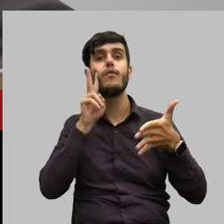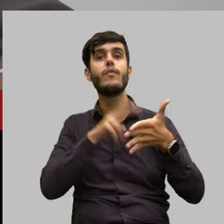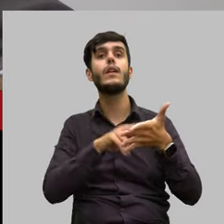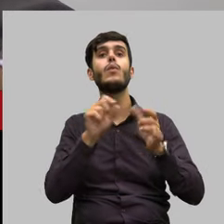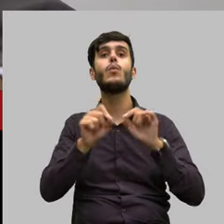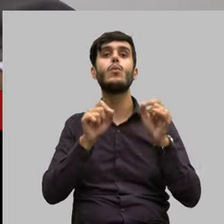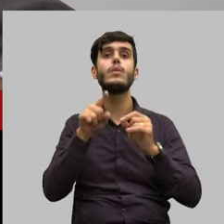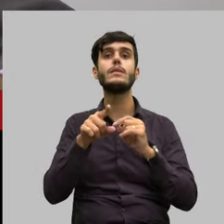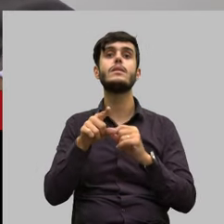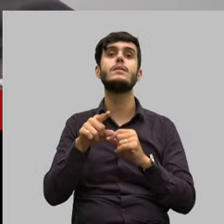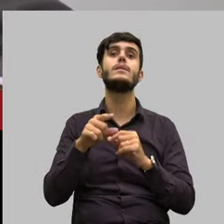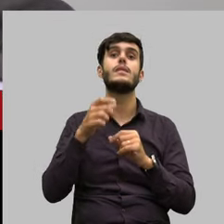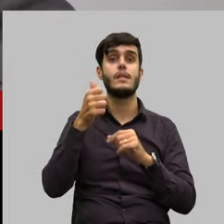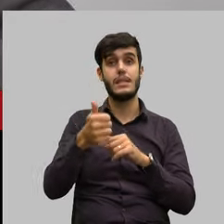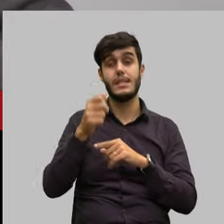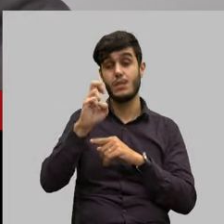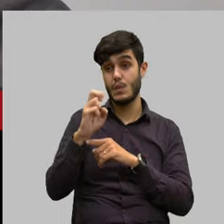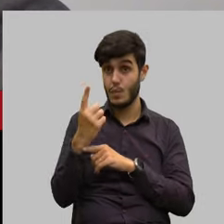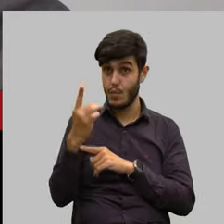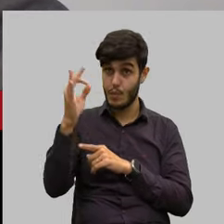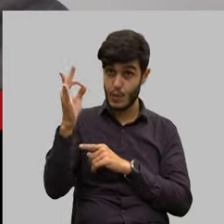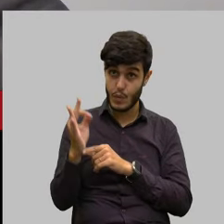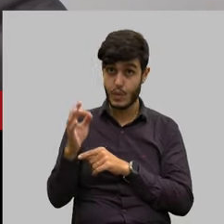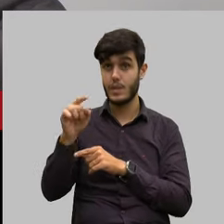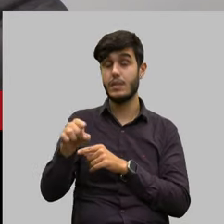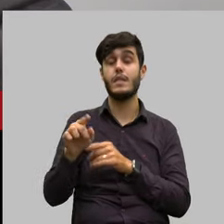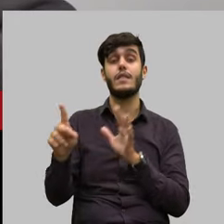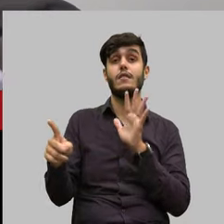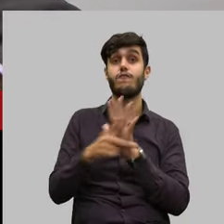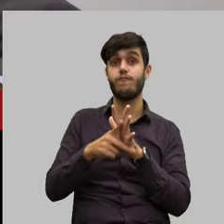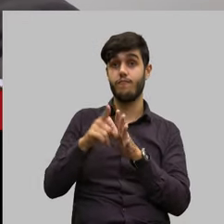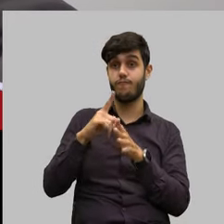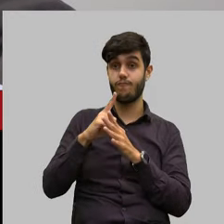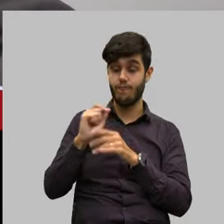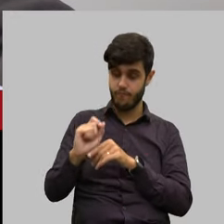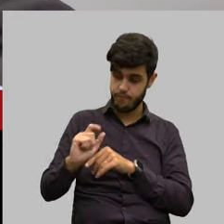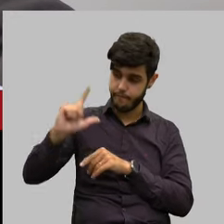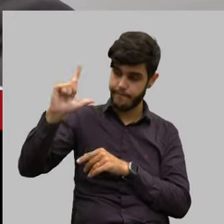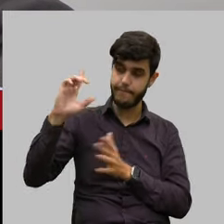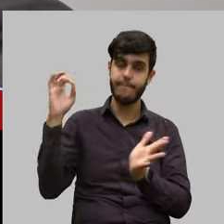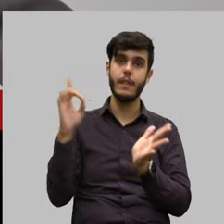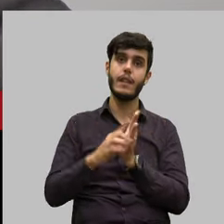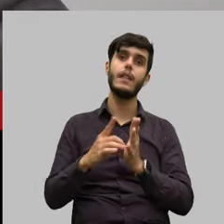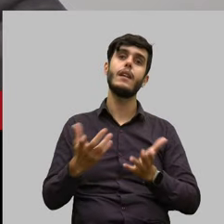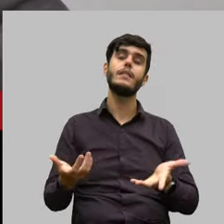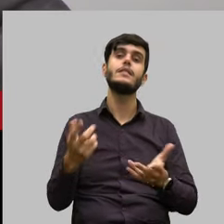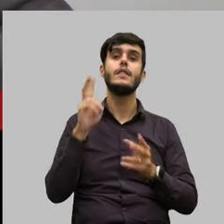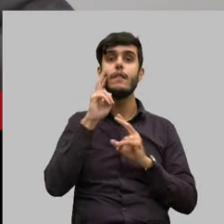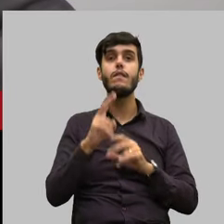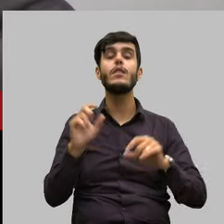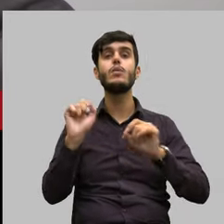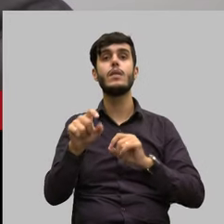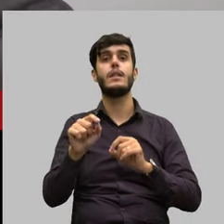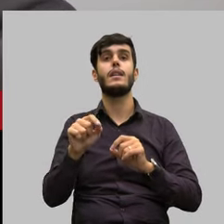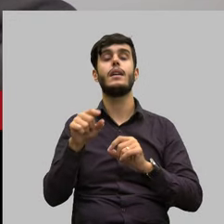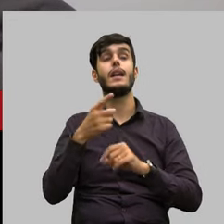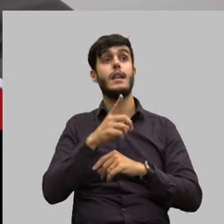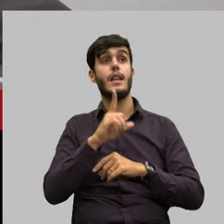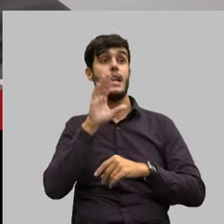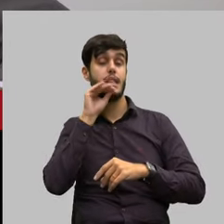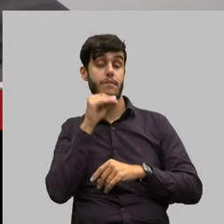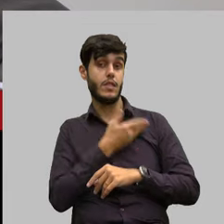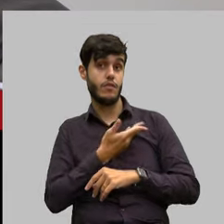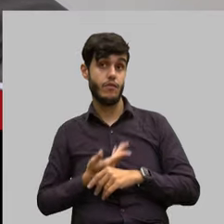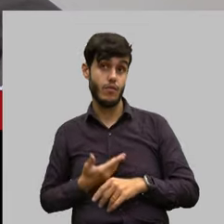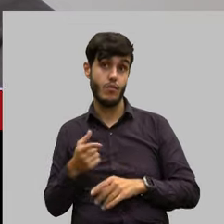51 151 de aumento real o que a gente vê aqui é quando se trata dos Servidores que faz